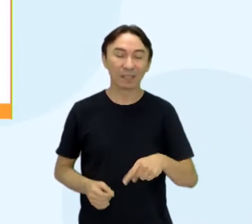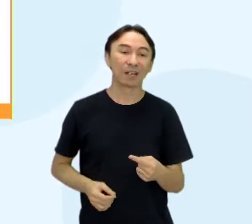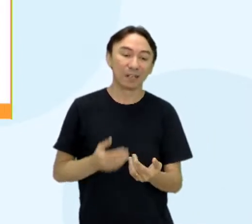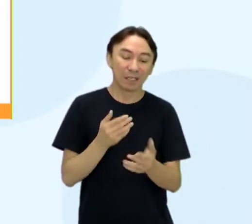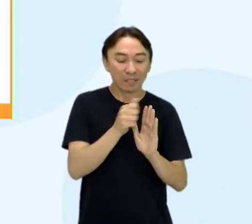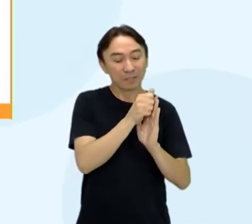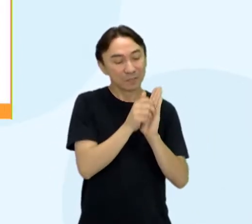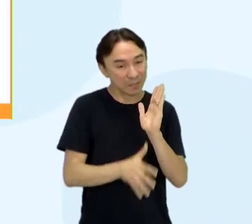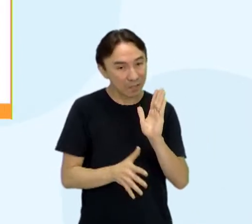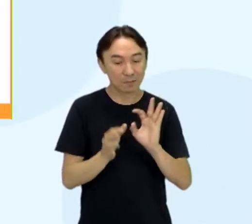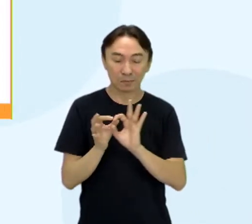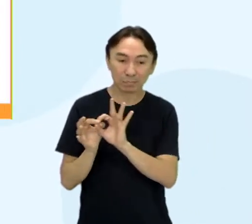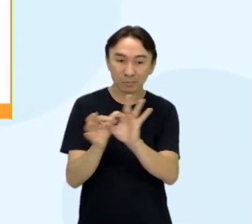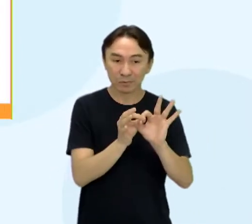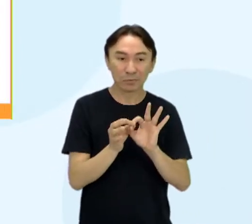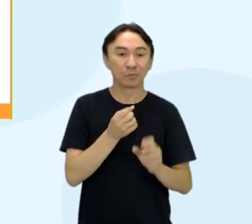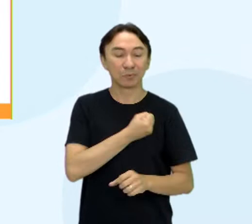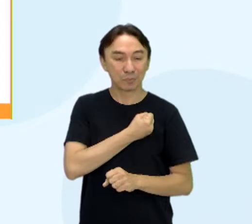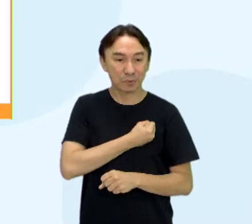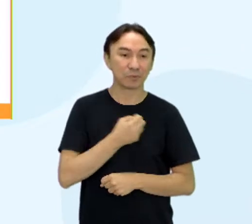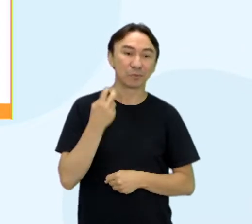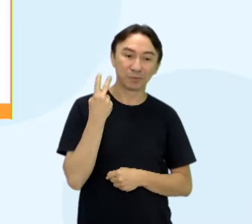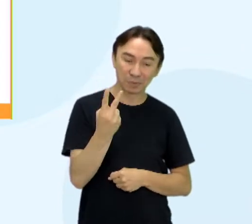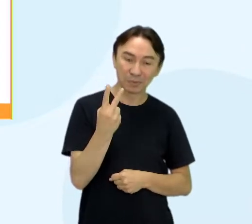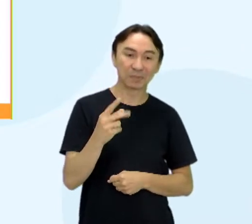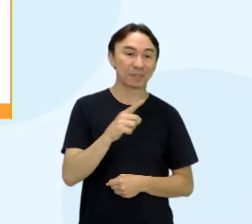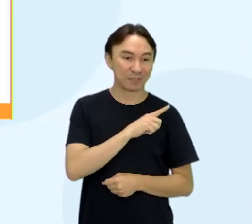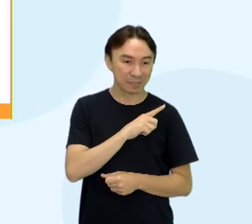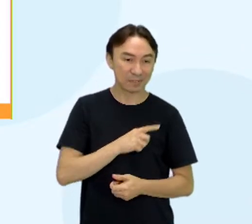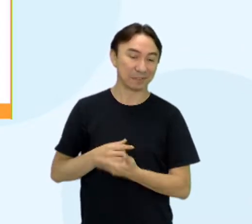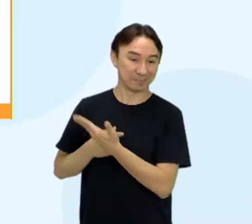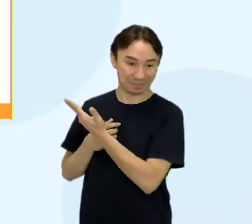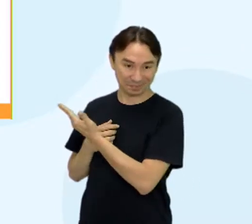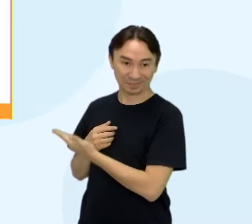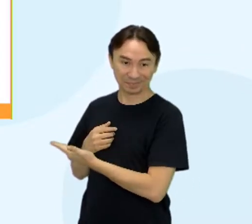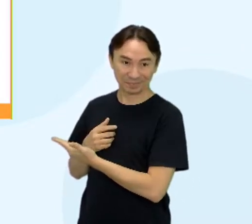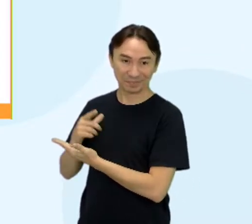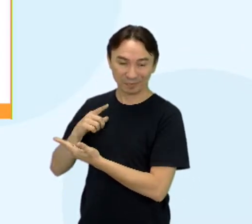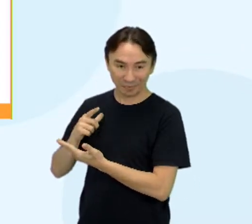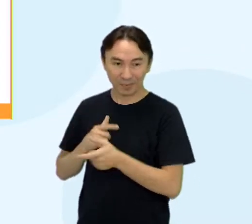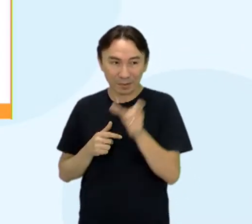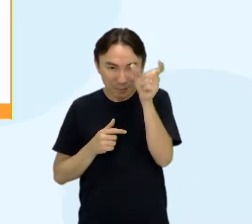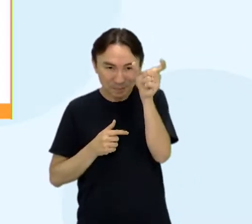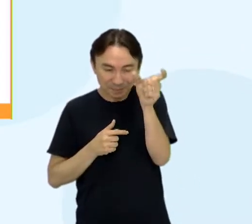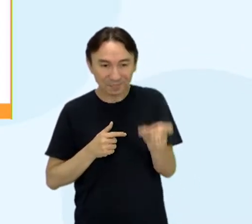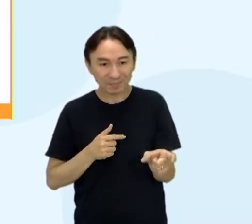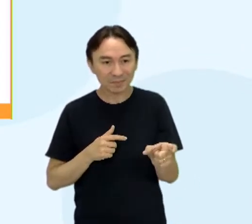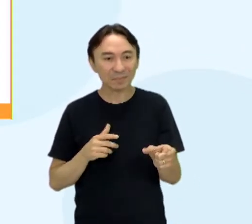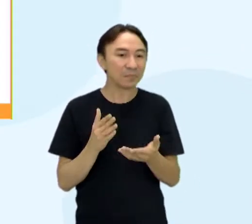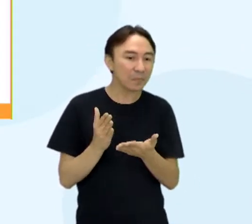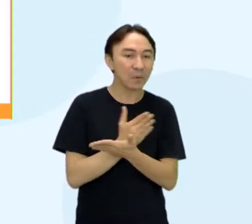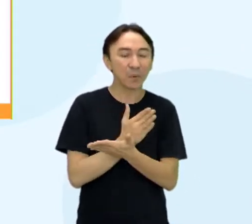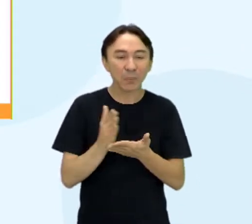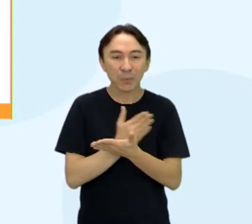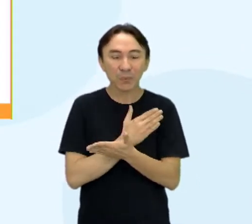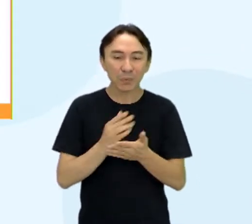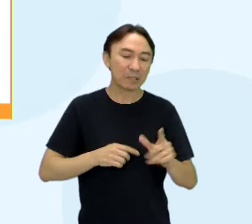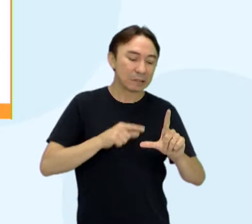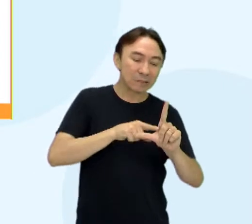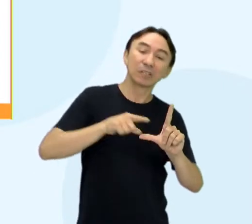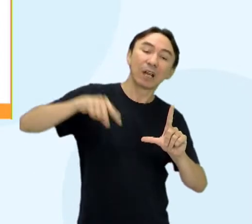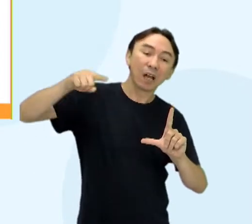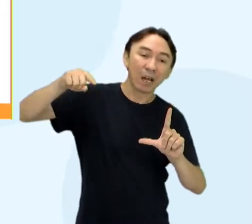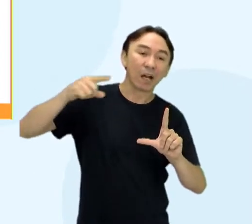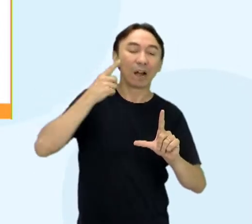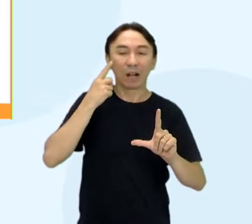número 2, temos aí o População em Índice, onde se identificam alguns indicadores sociais e representam em número determinado